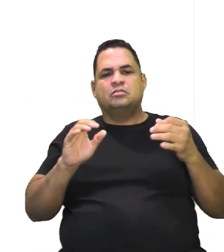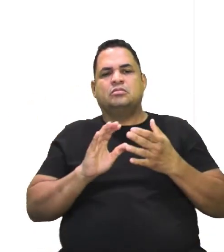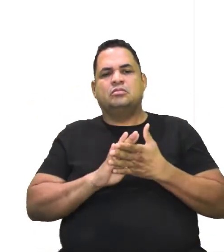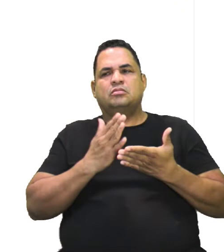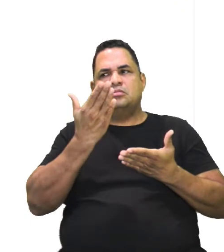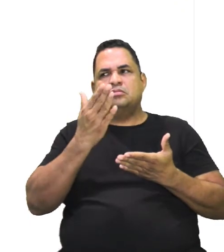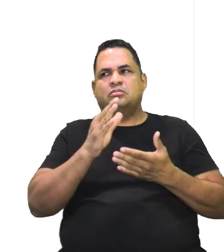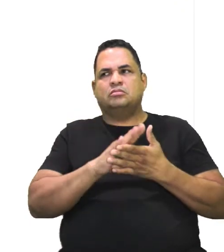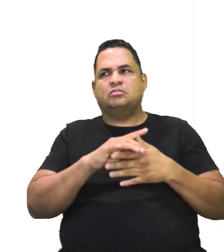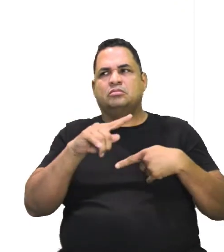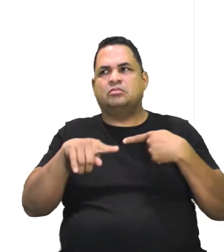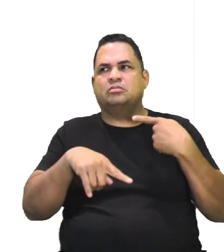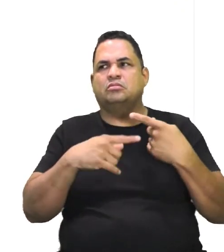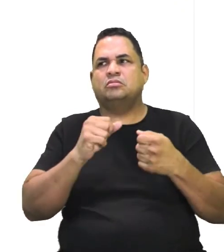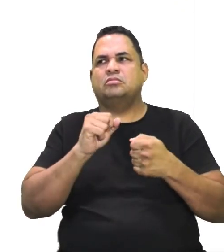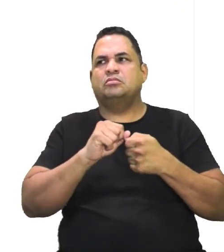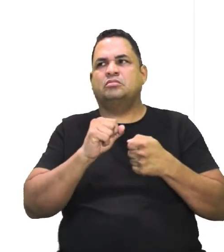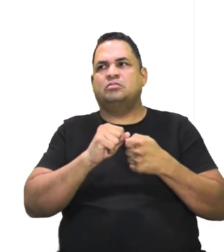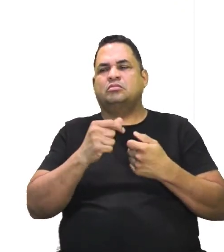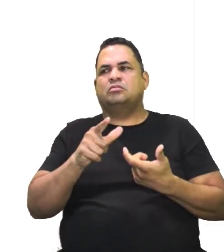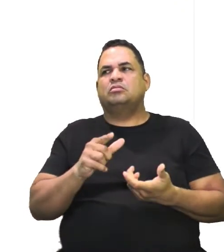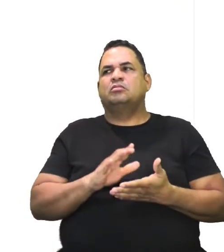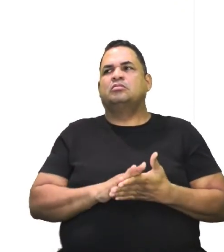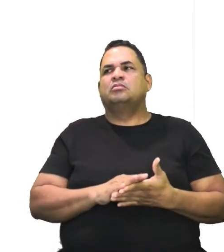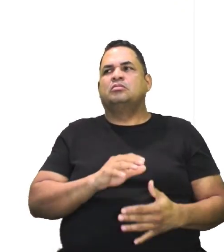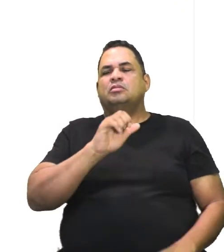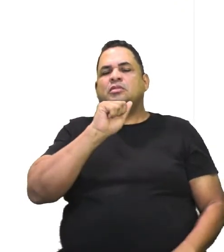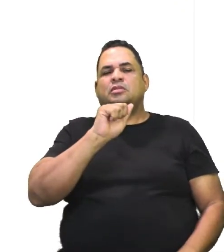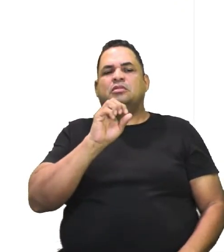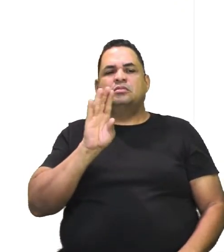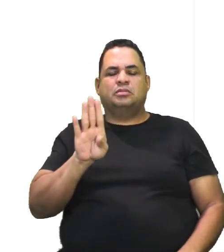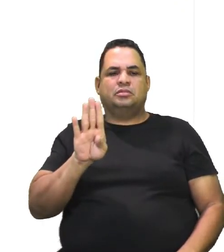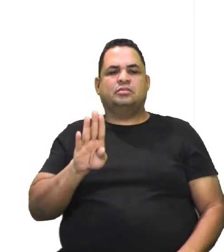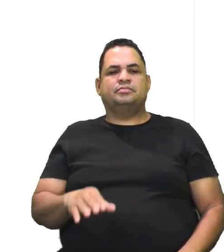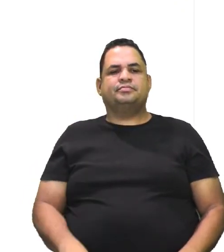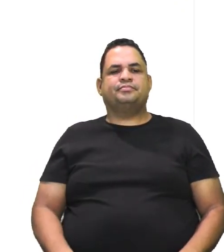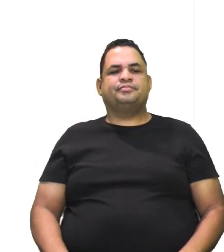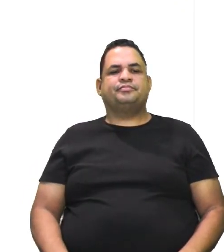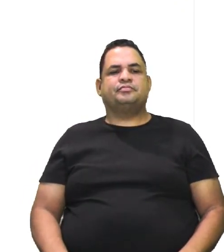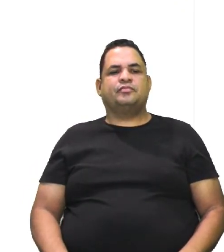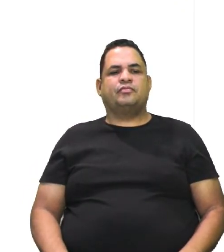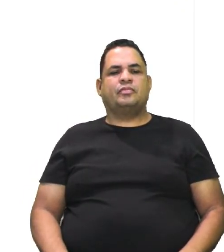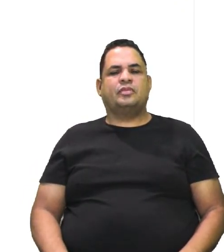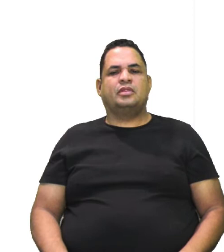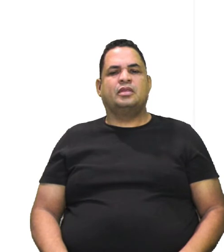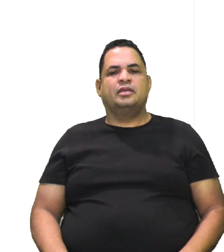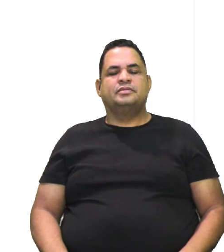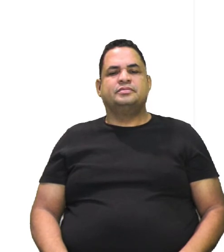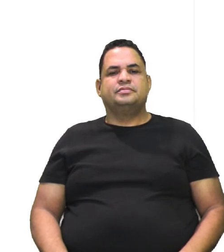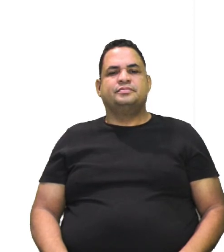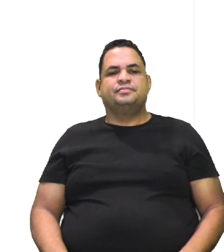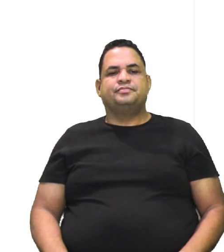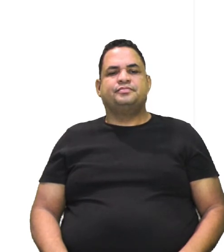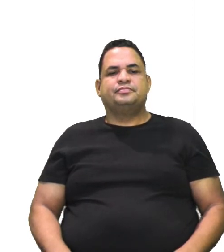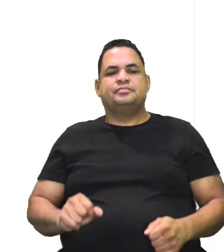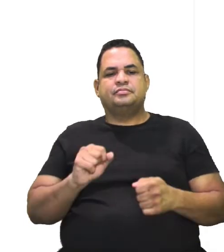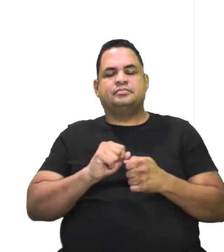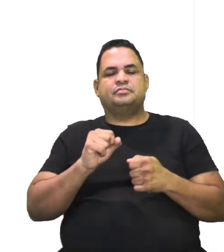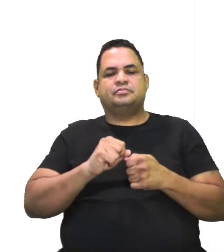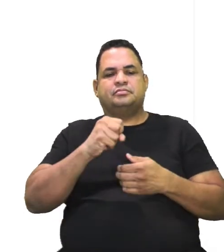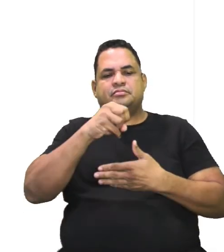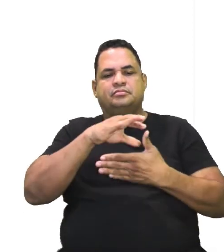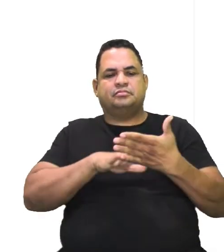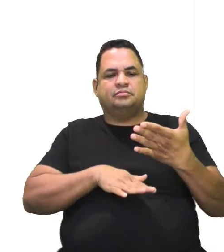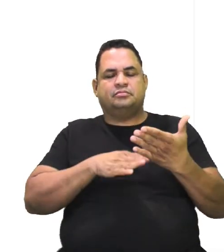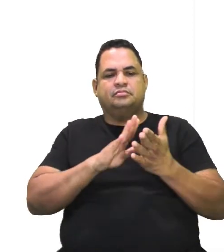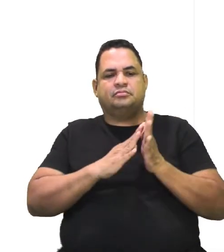eles fazem os outros dois, pode ser? Vamos pegar só A e B? É porque aqui, ó, para desenrolar essa questão, provar